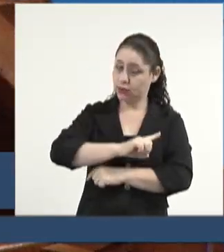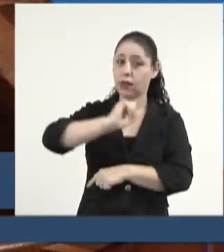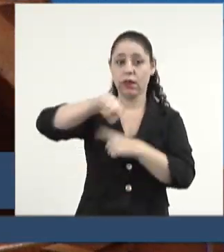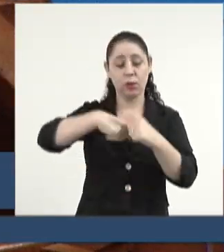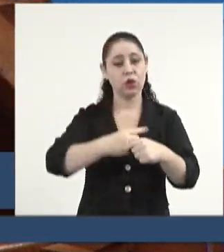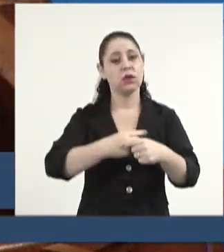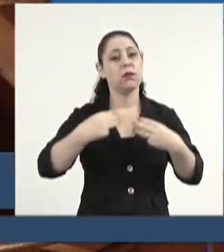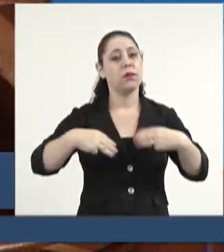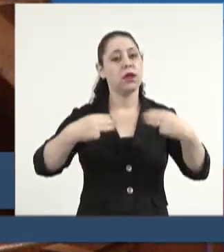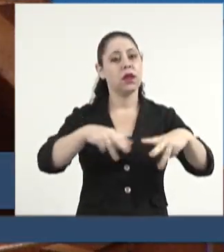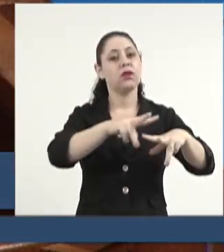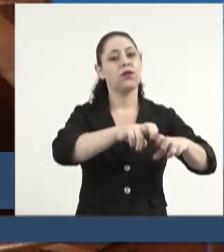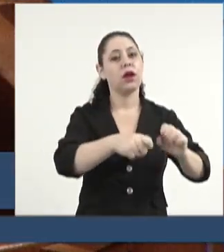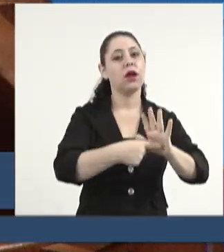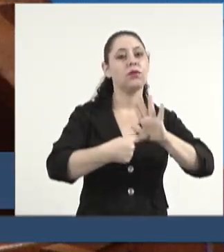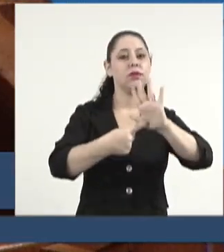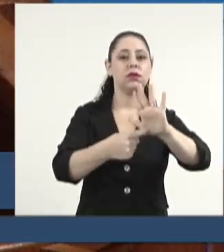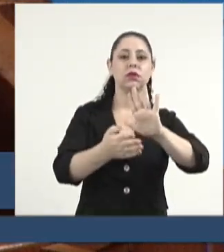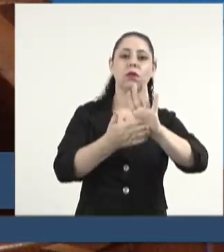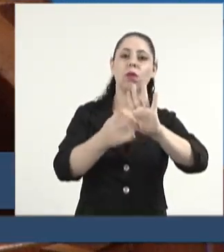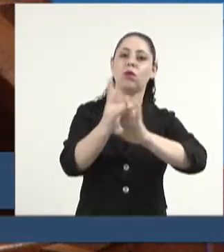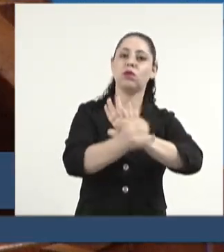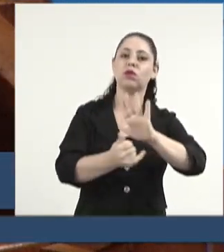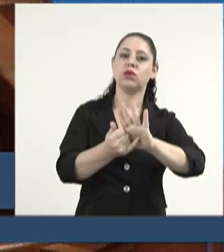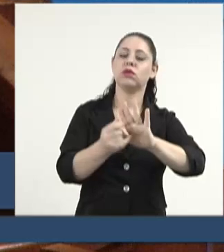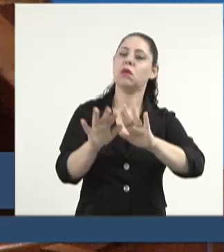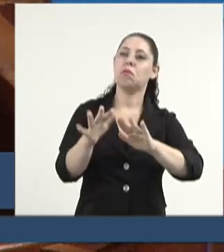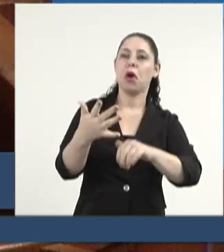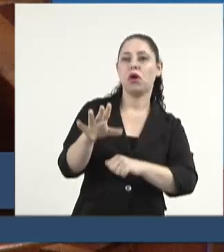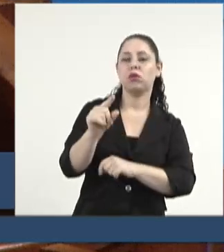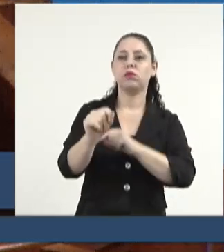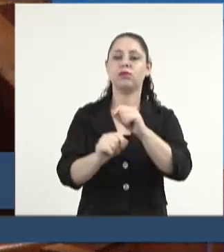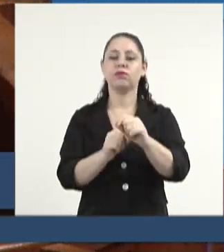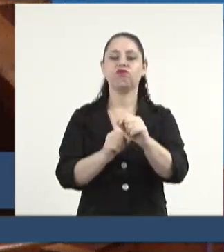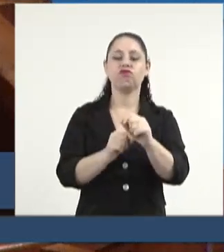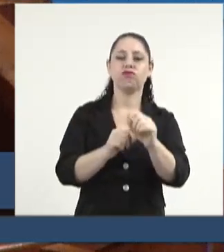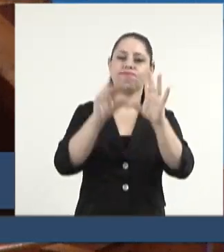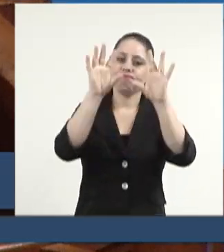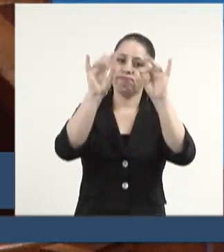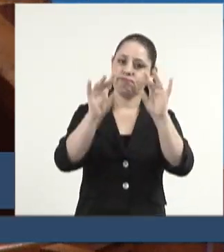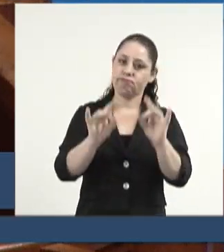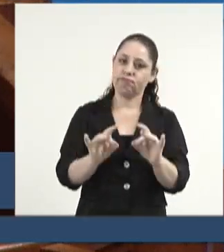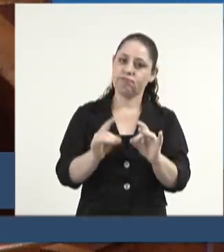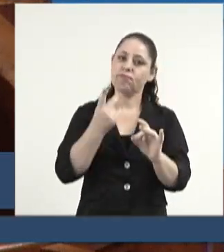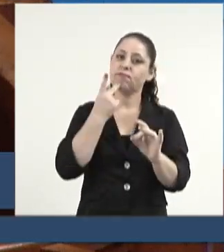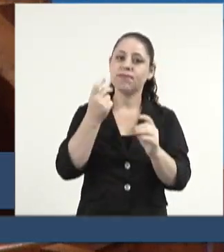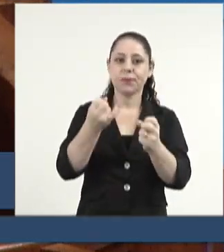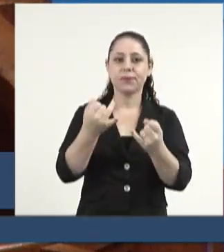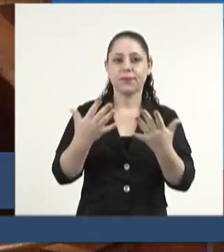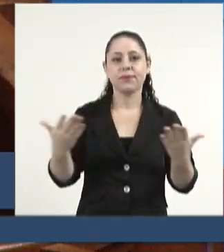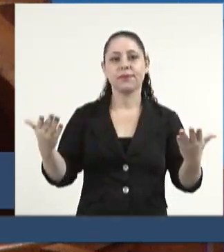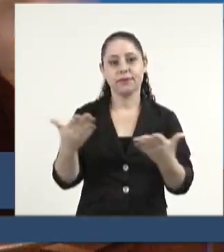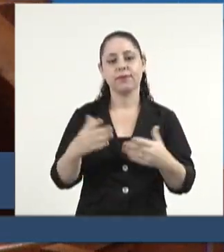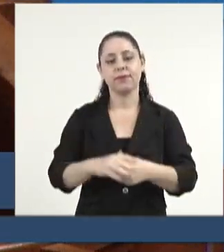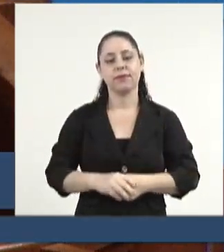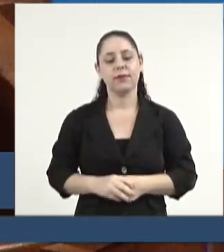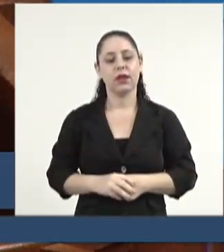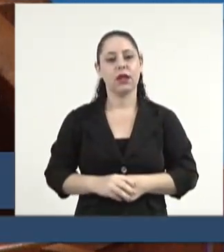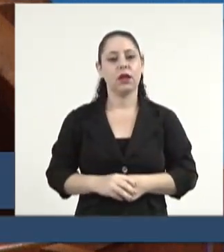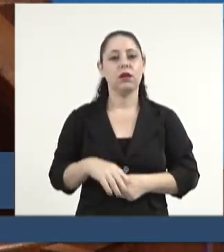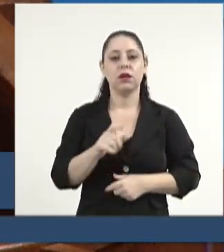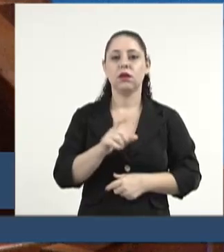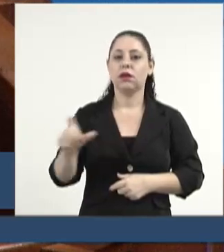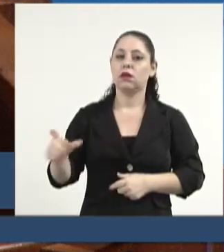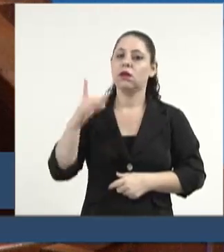Ministério da Fazenda, apresentar uma proposta que é mais ou menos nesses termos que eu coloquei aqui neste momento. Concedo